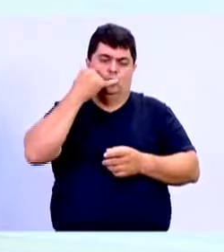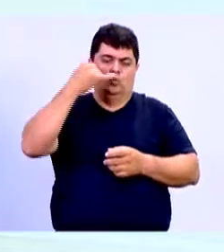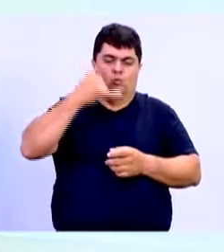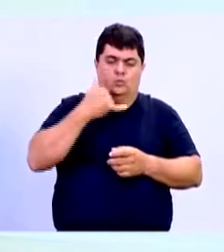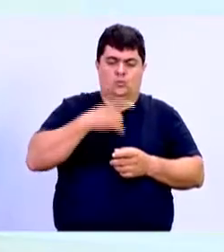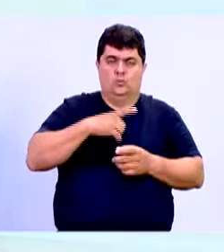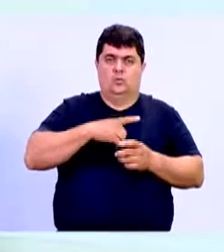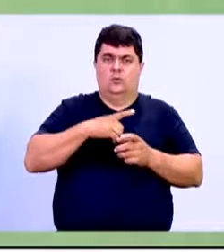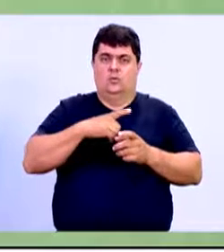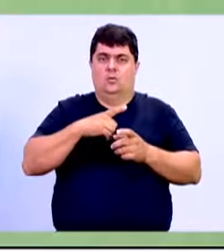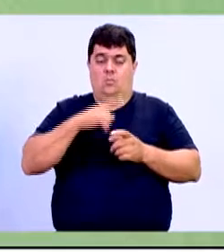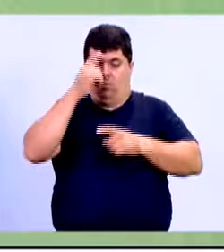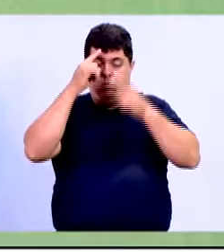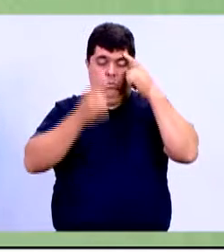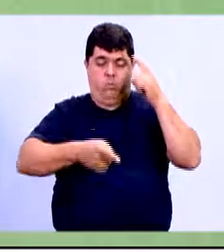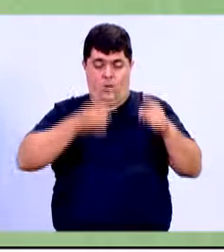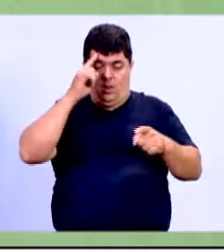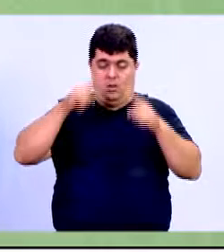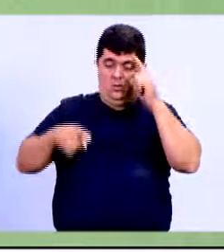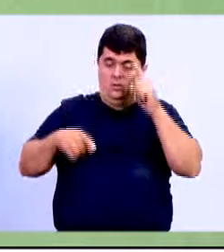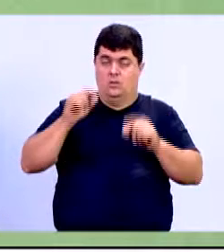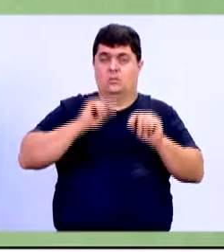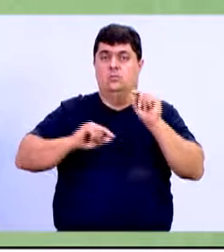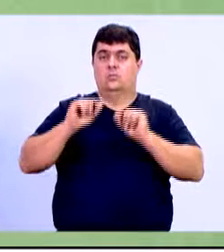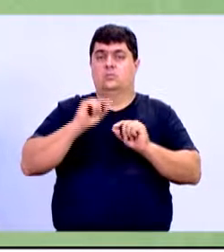ele é direcionado para